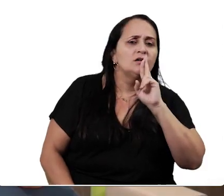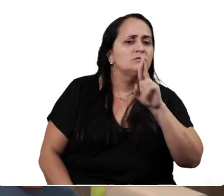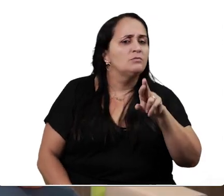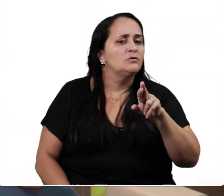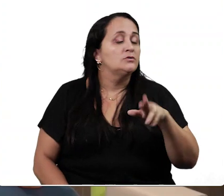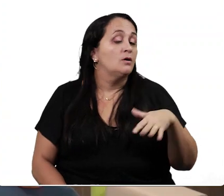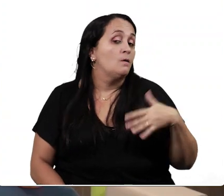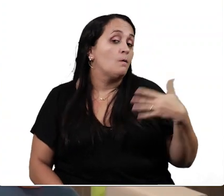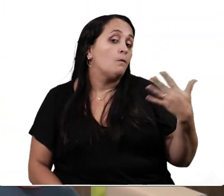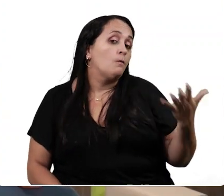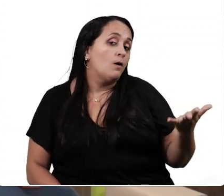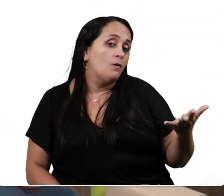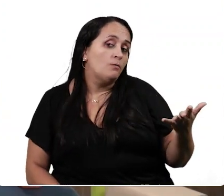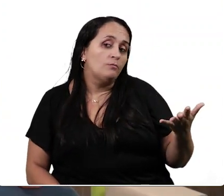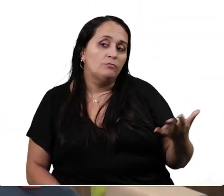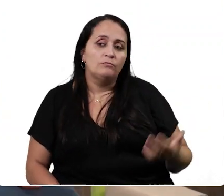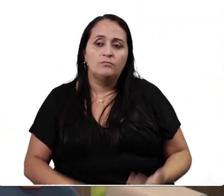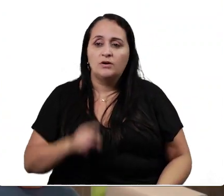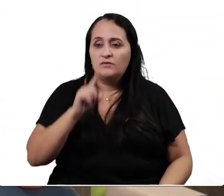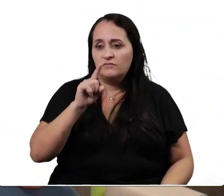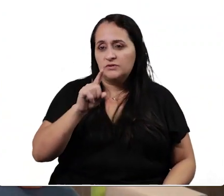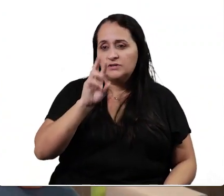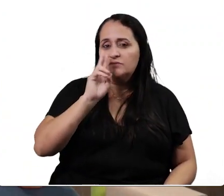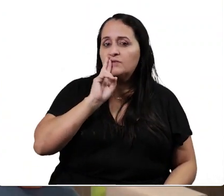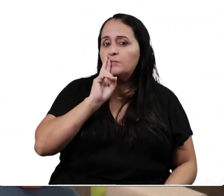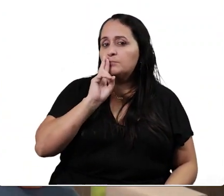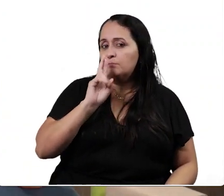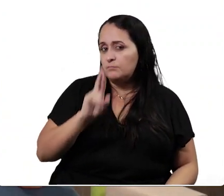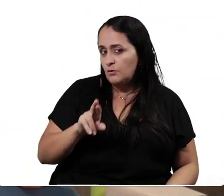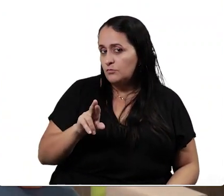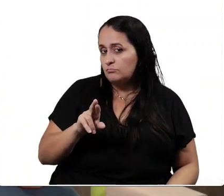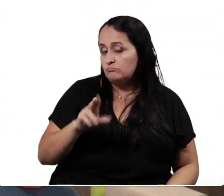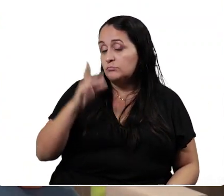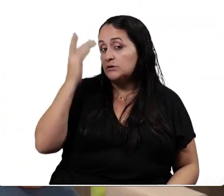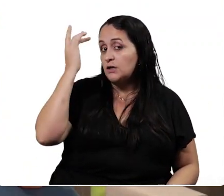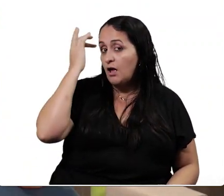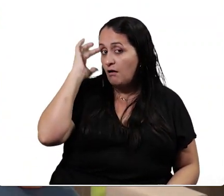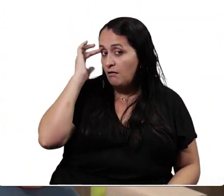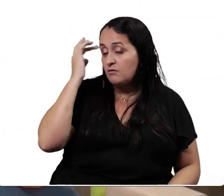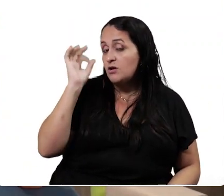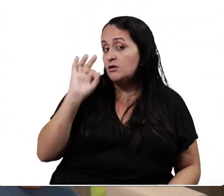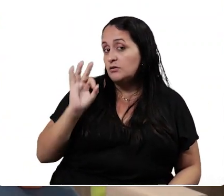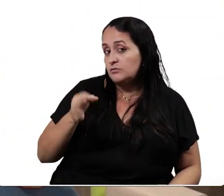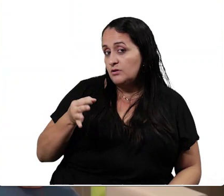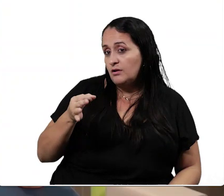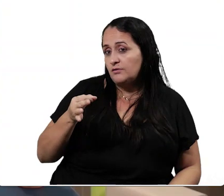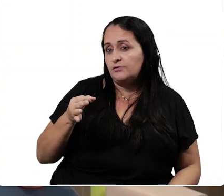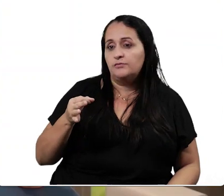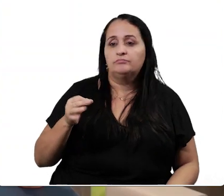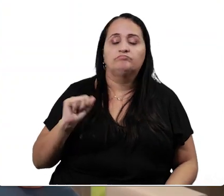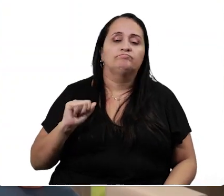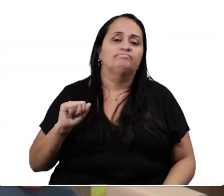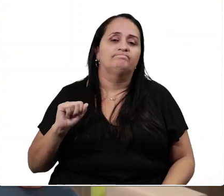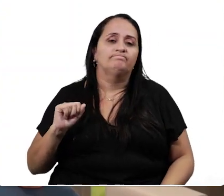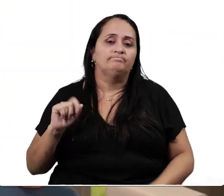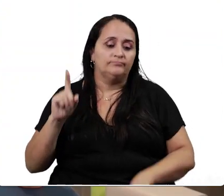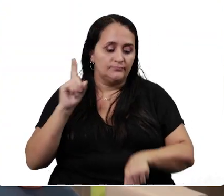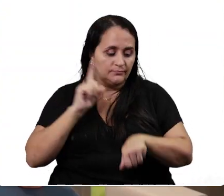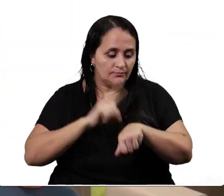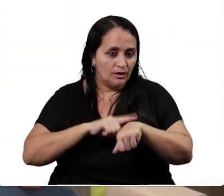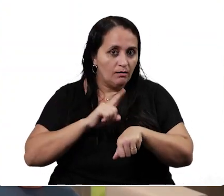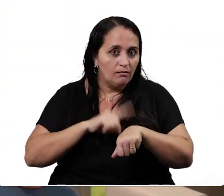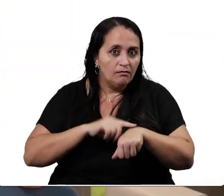Cada questão que eu falar, você vai marcar a resposta que você acha que é correta, tá? E na hora